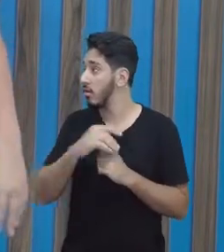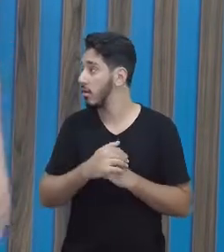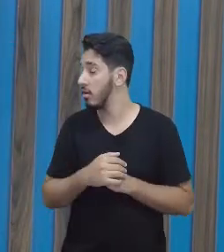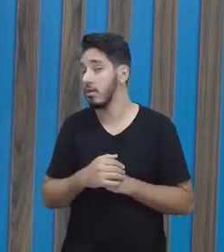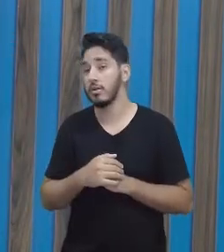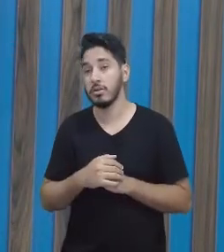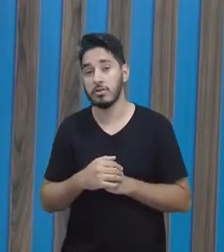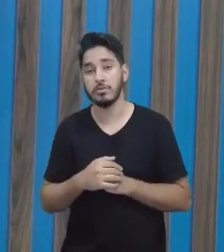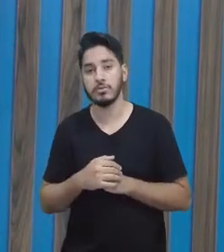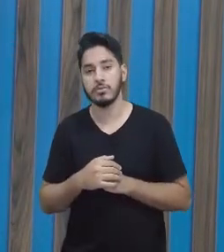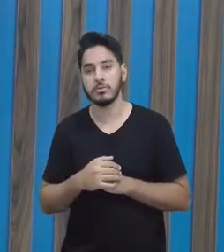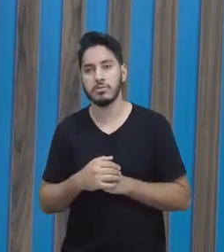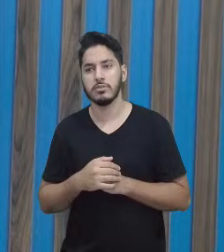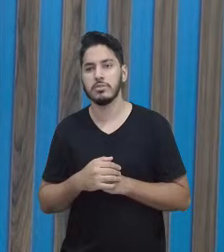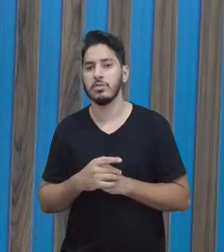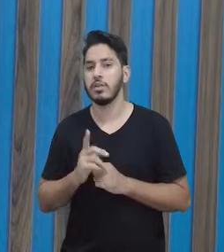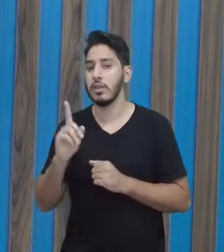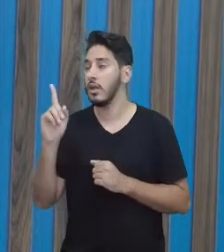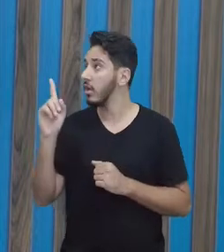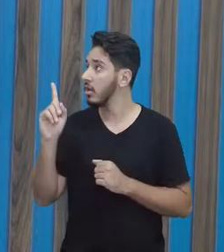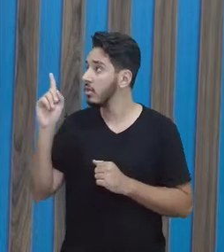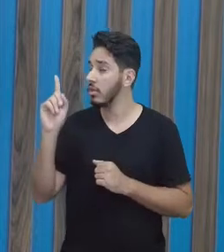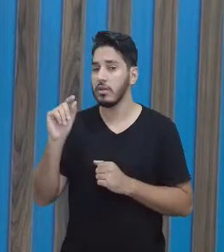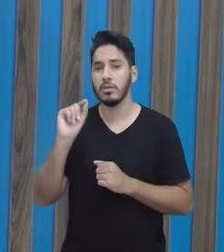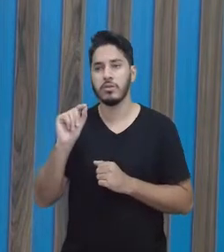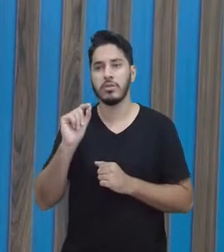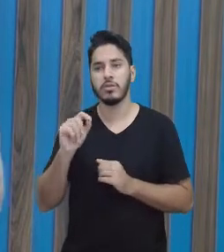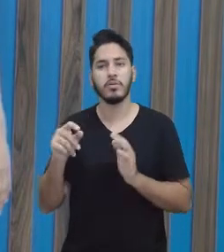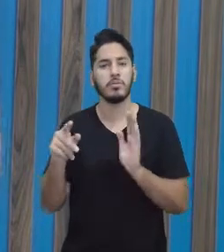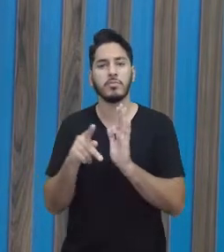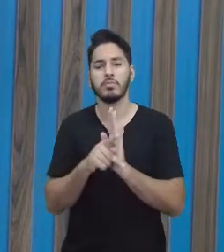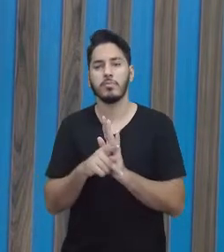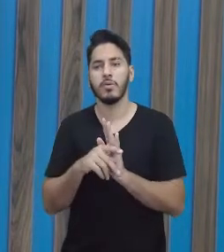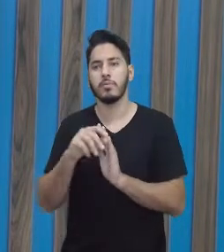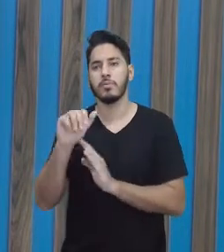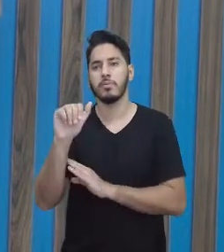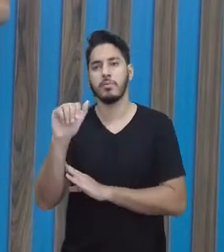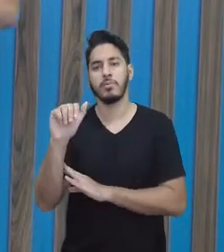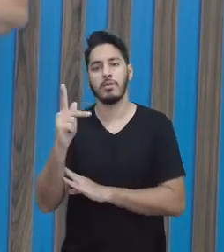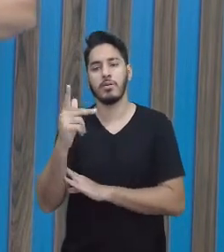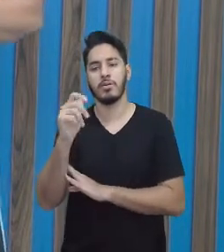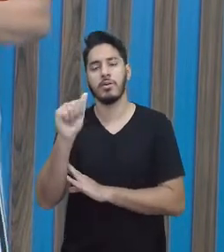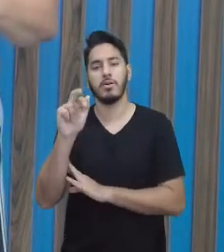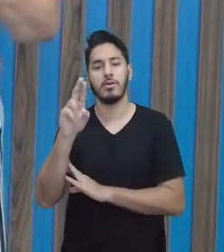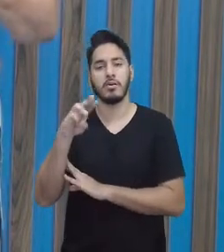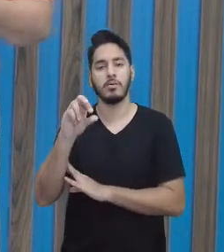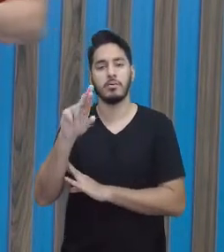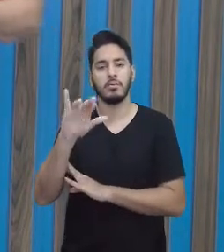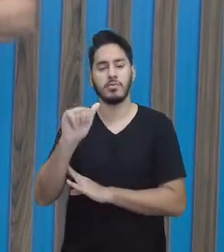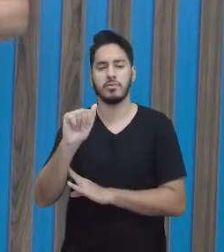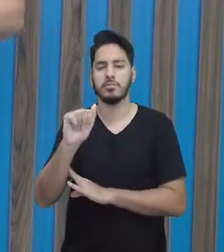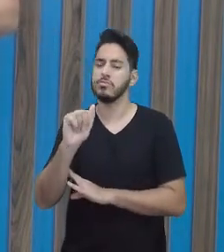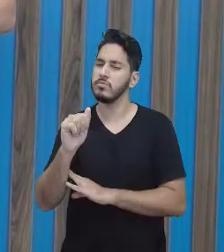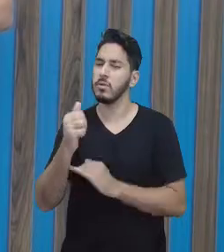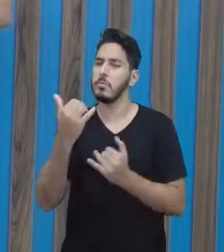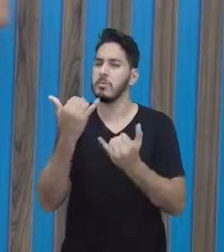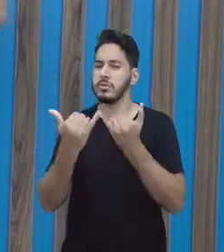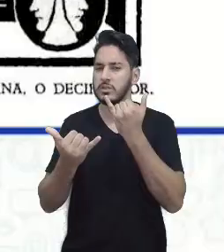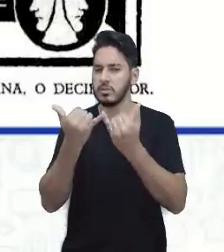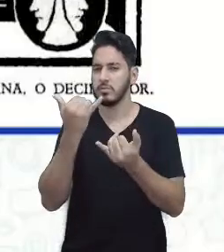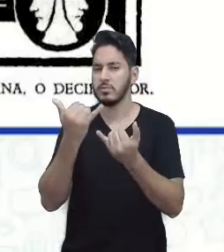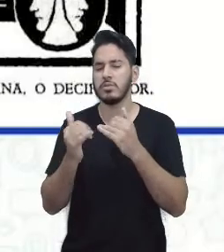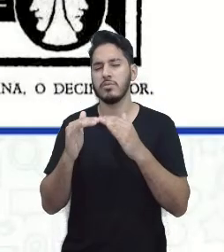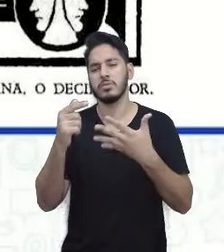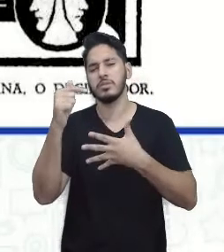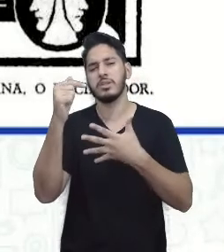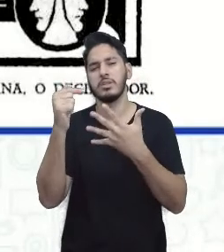e aqui uma imagem, um estilo armorial. Olha só como é parecido. E quais são esses elementos, né, que